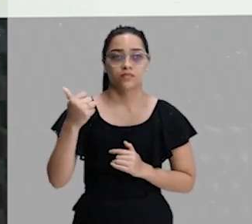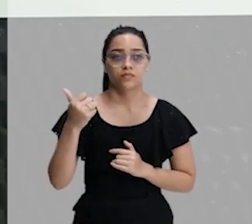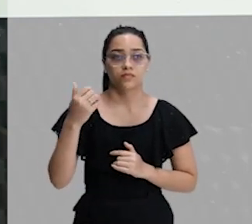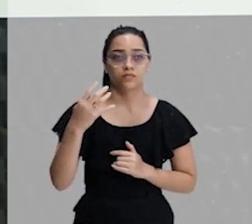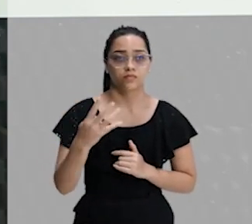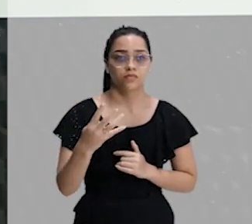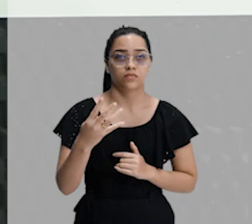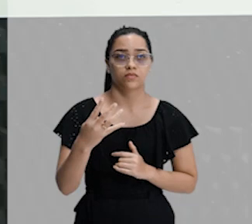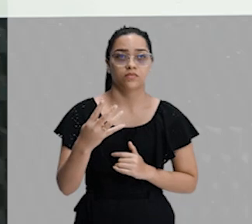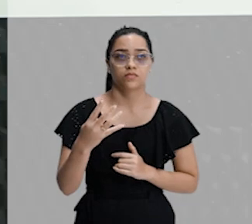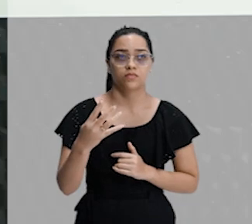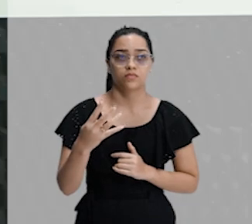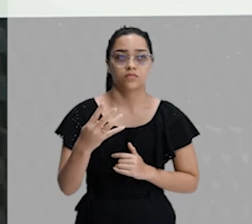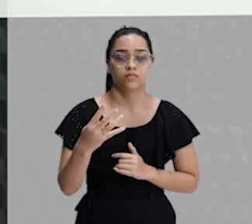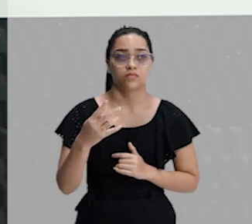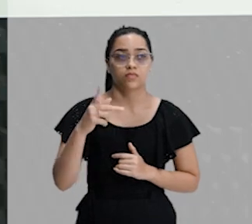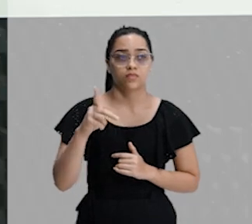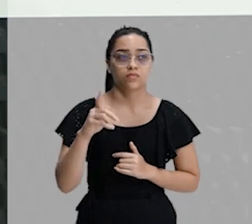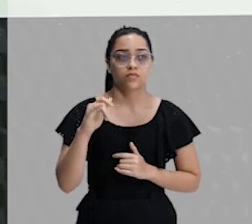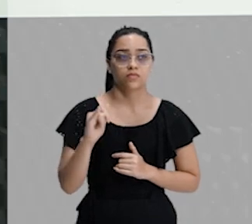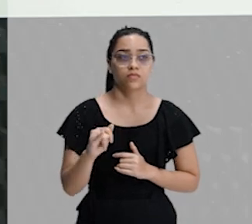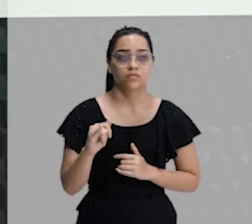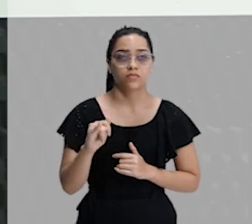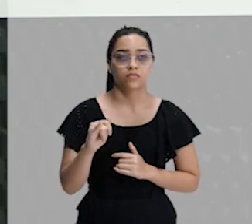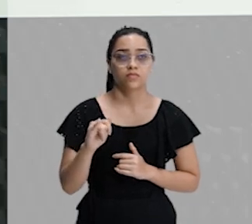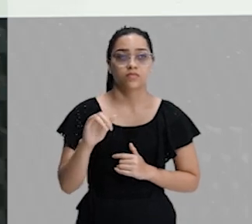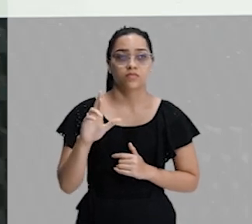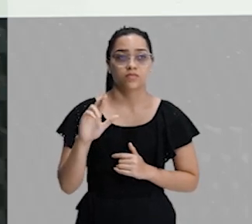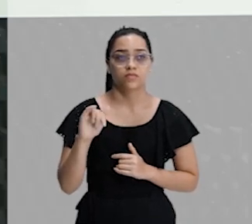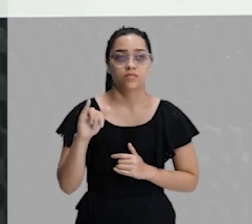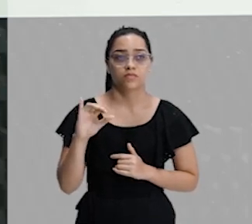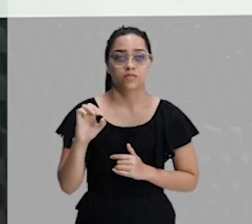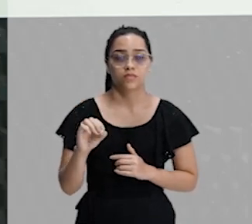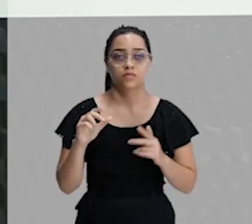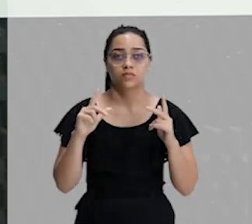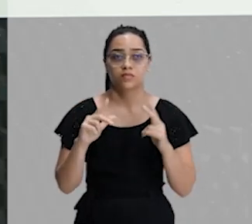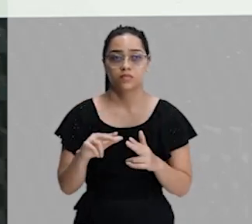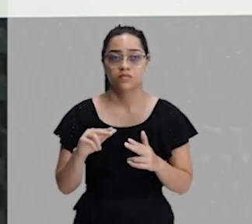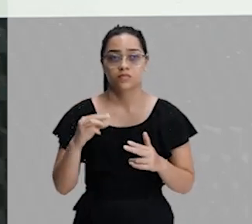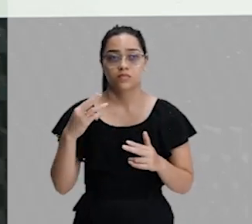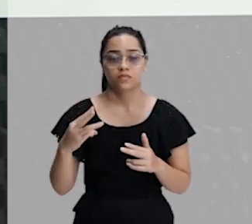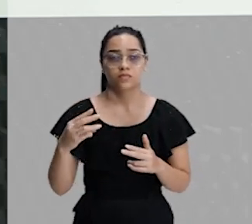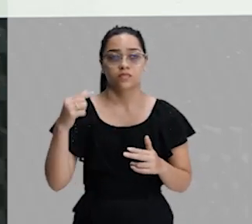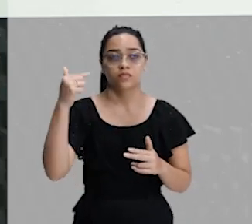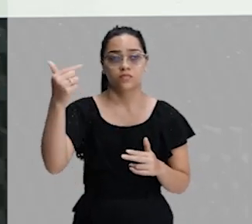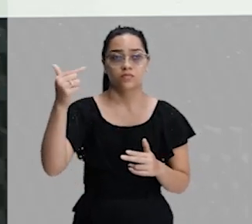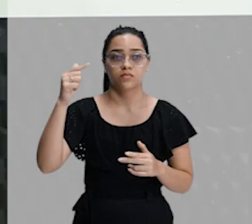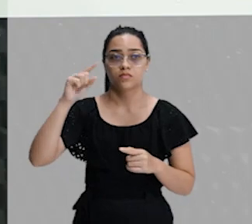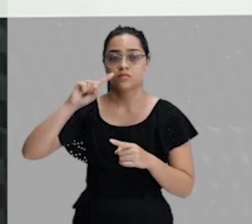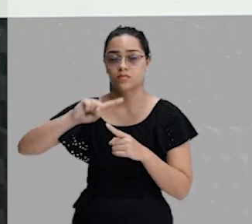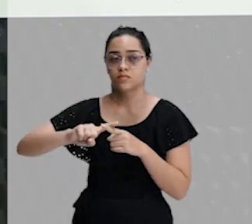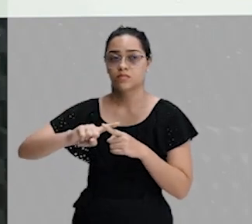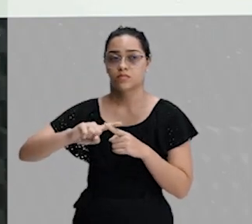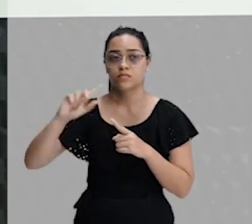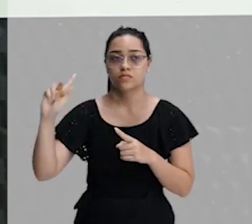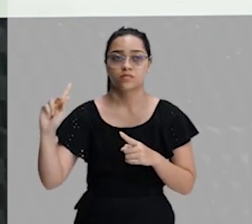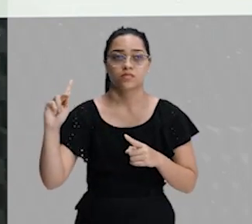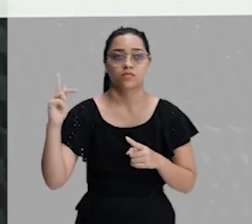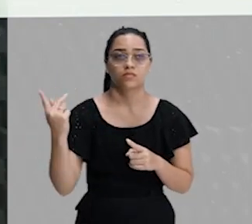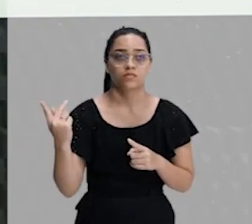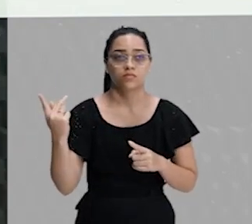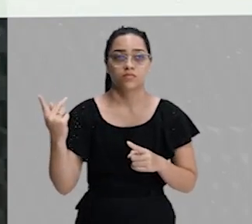3,14, né? Que é o π. O raio é 3 ao quadrado, multiplicado pela